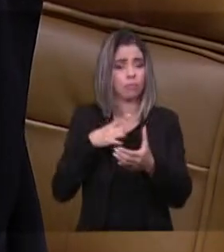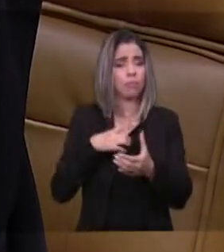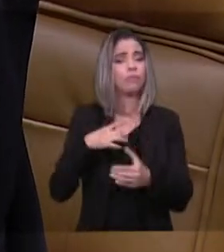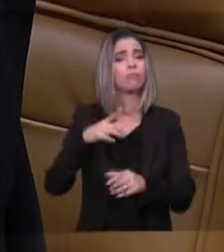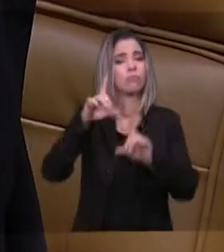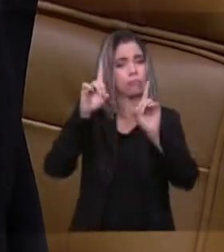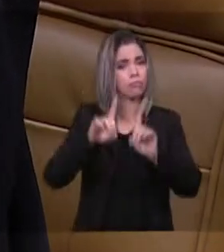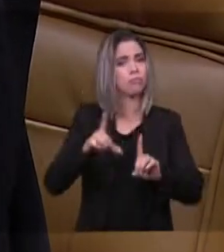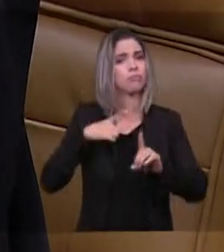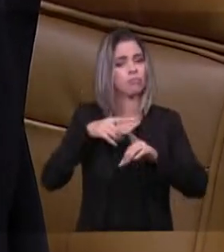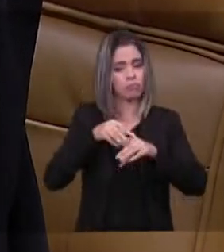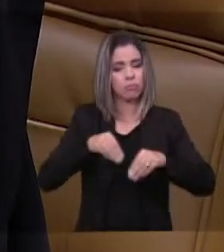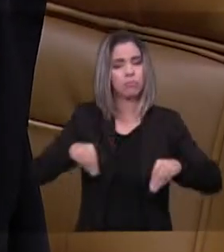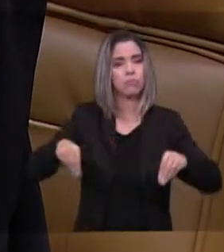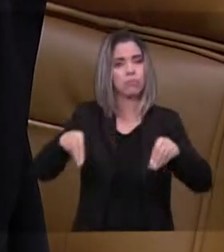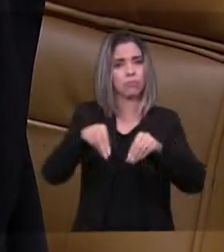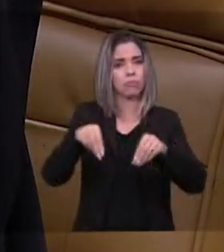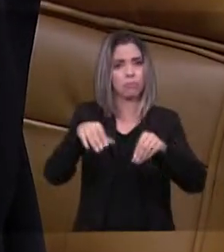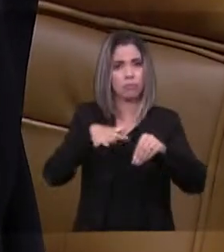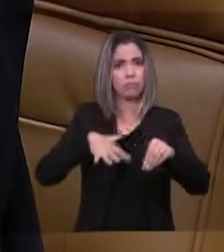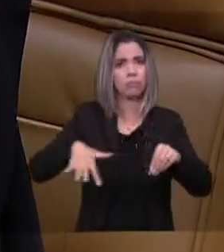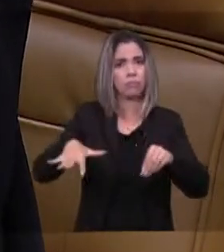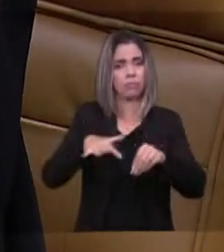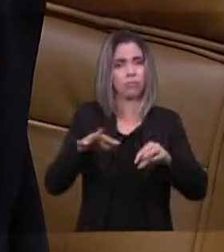terras, territórios e recursos que